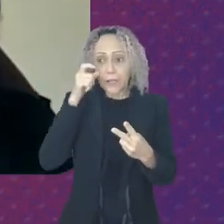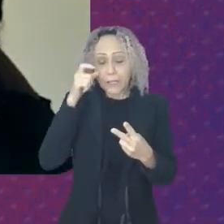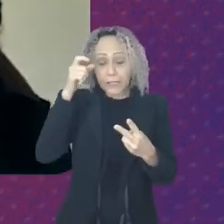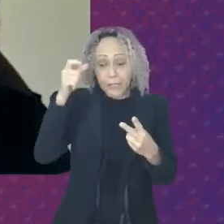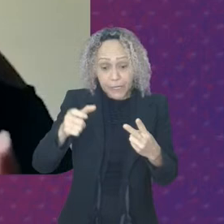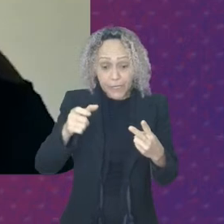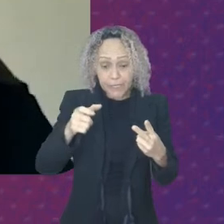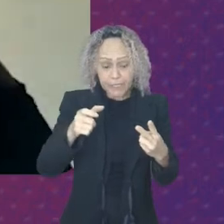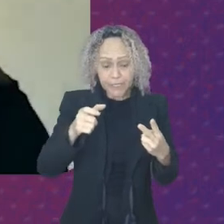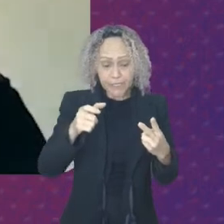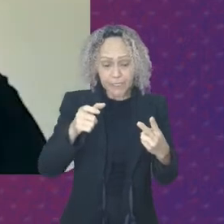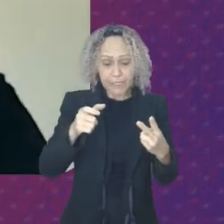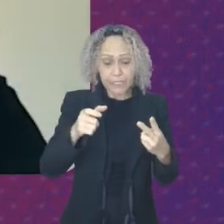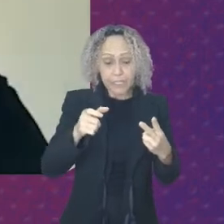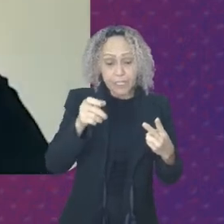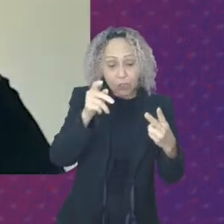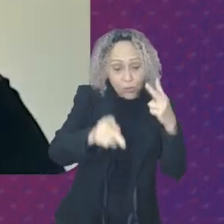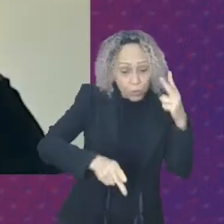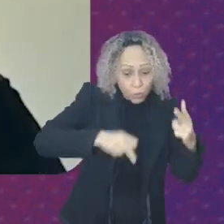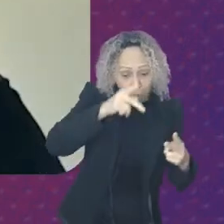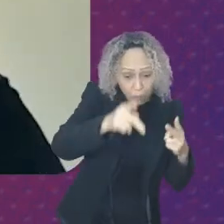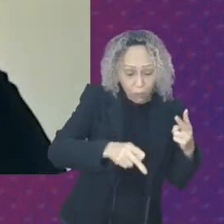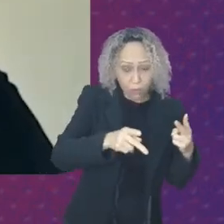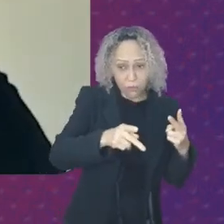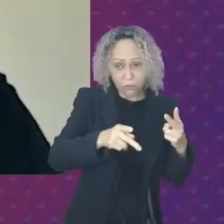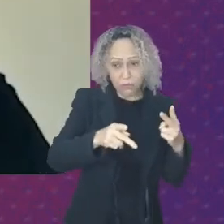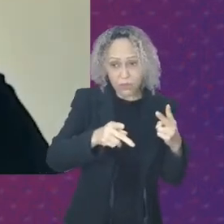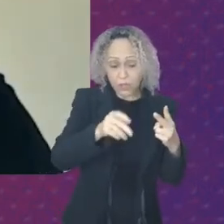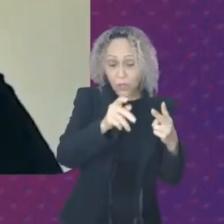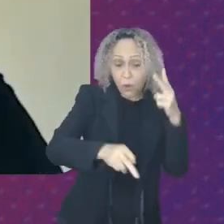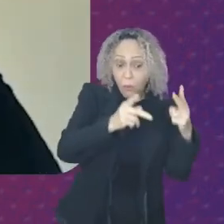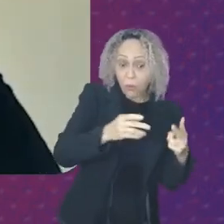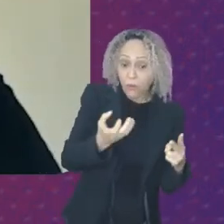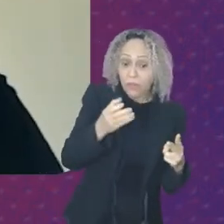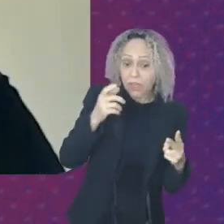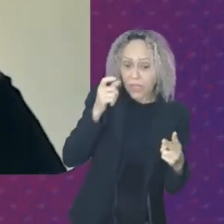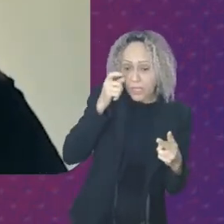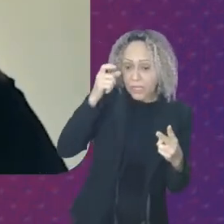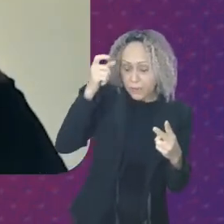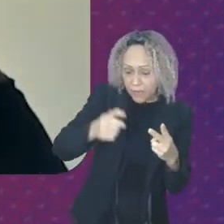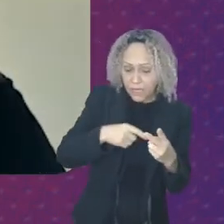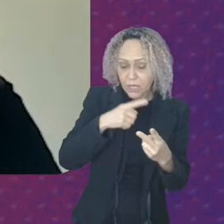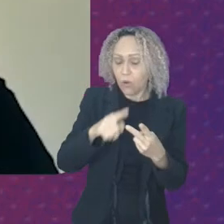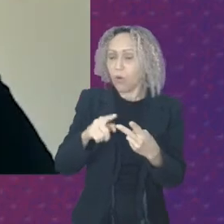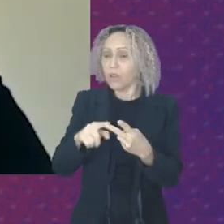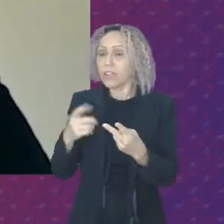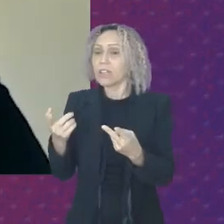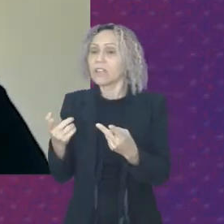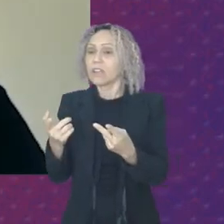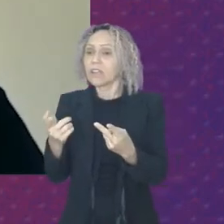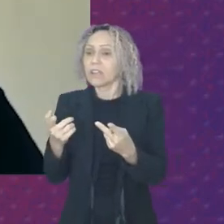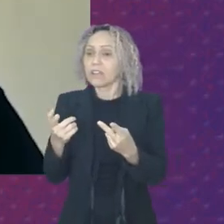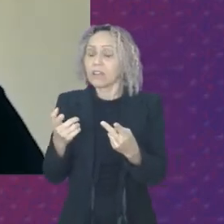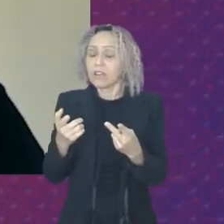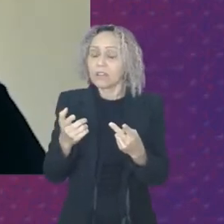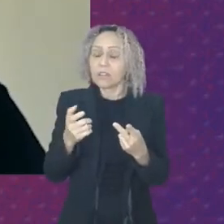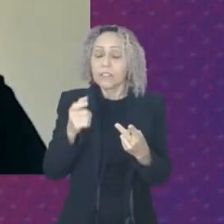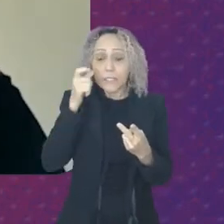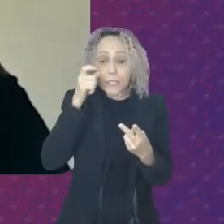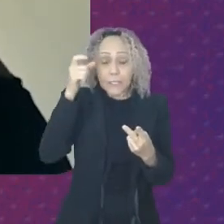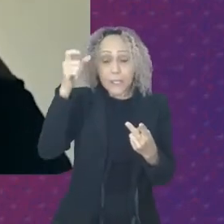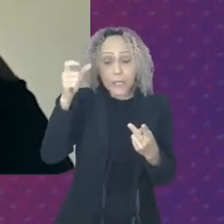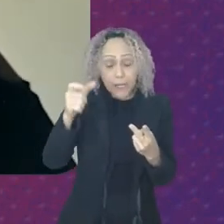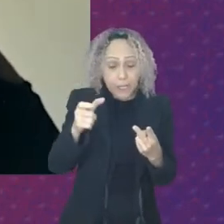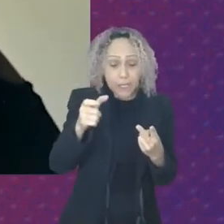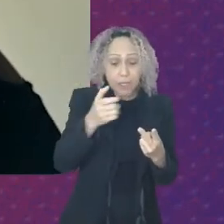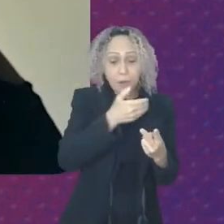do público. Tem que ser avaliado as duas coisas. O que é de interesse público é o que tem a ver com toda a sociedade. O que